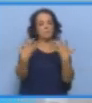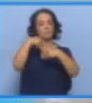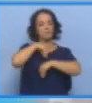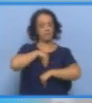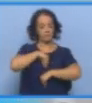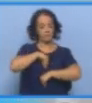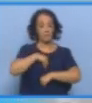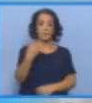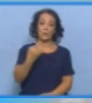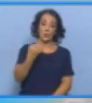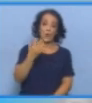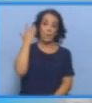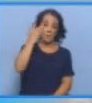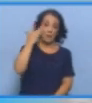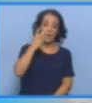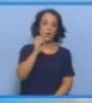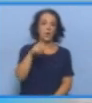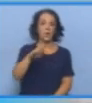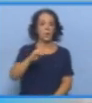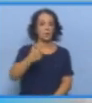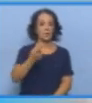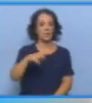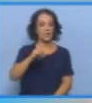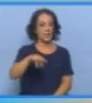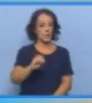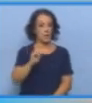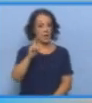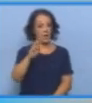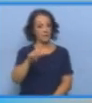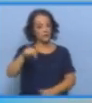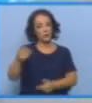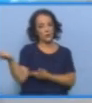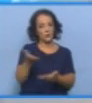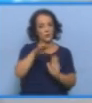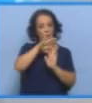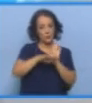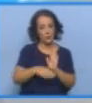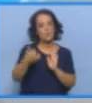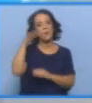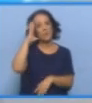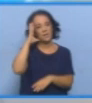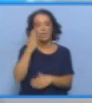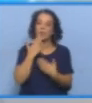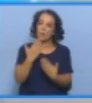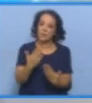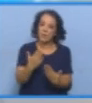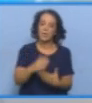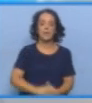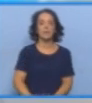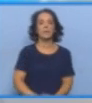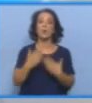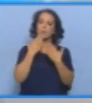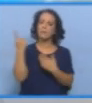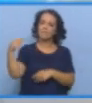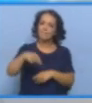aconteceu com o Padre Constantino Alves, convidado de hoje do programa Eclésia. Cumprimento. Muito boa tarde. Obrigado, Padre Constantino, por estar connosco